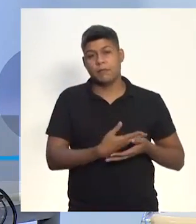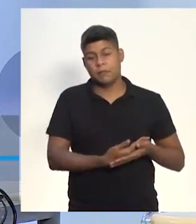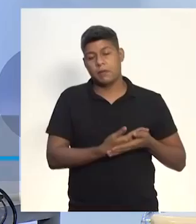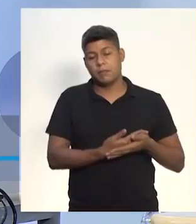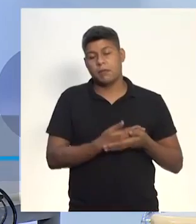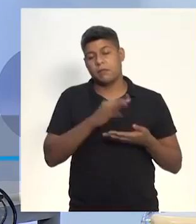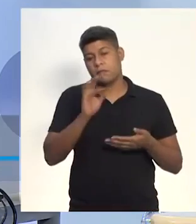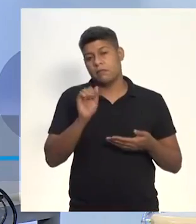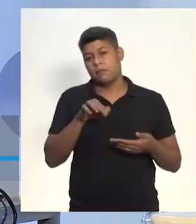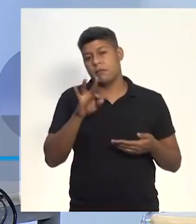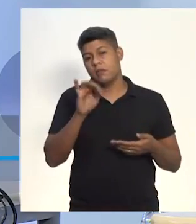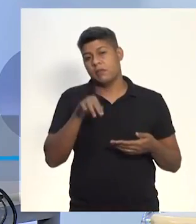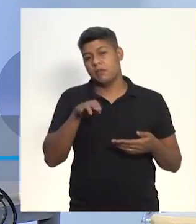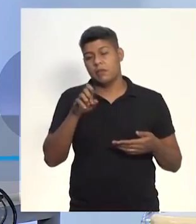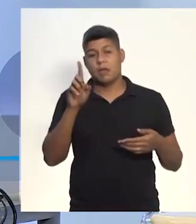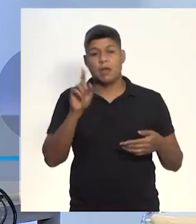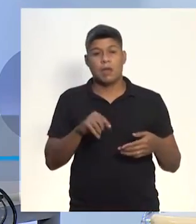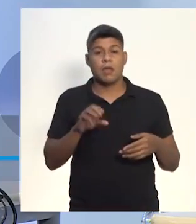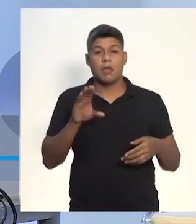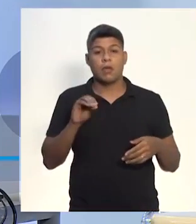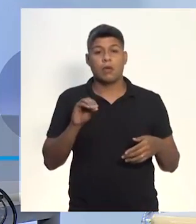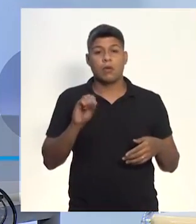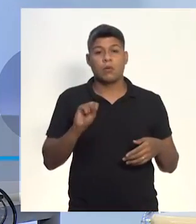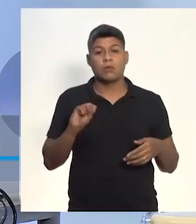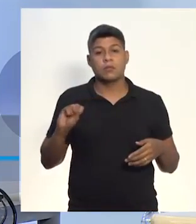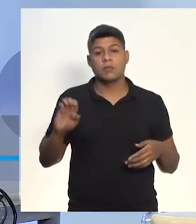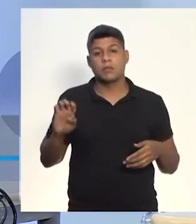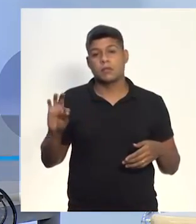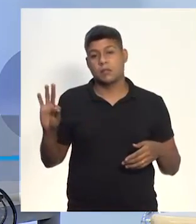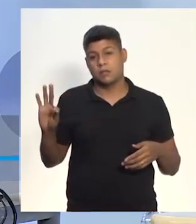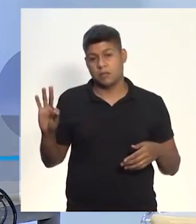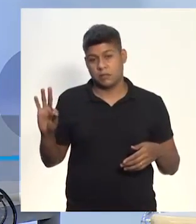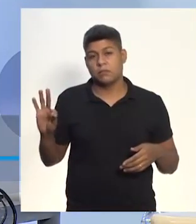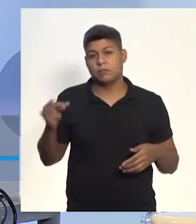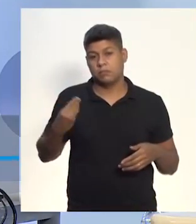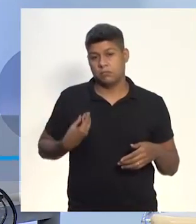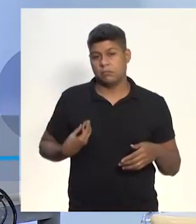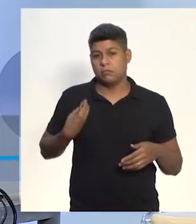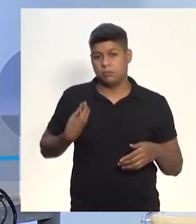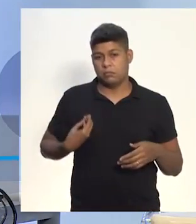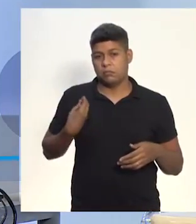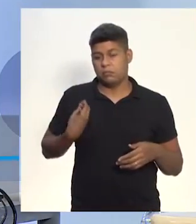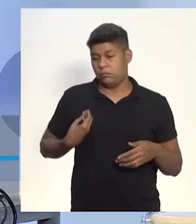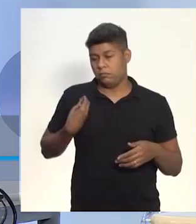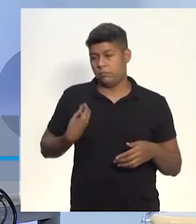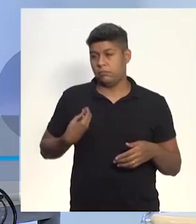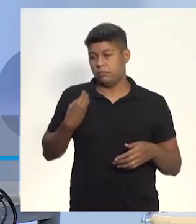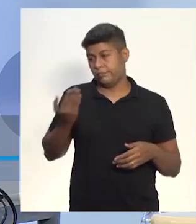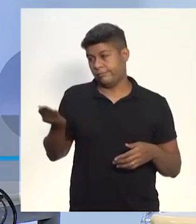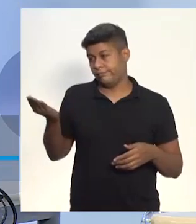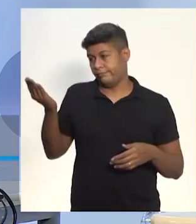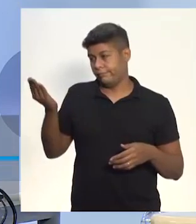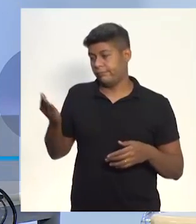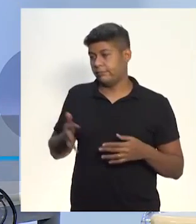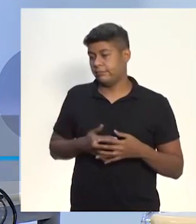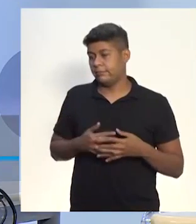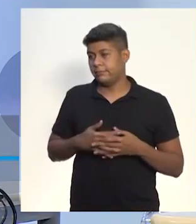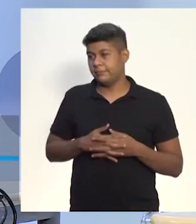da Fantine, que é a pequena Cosette. A Cosette aparece para vocês aí na próxima